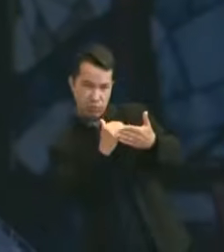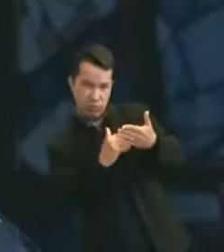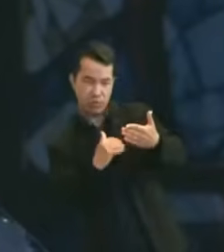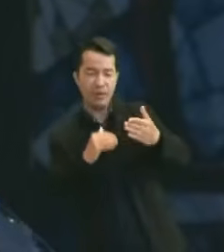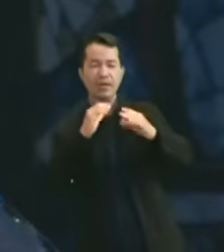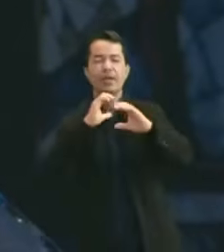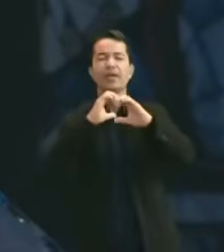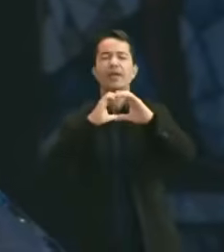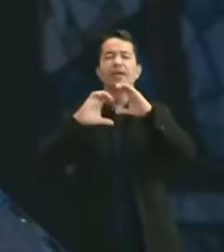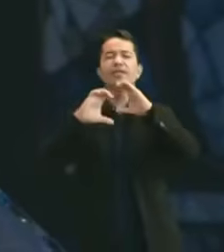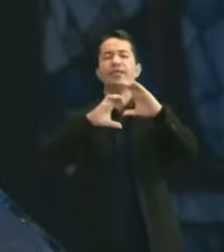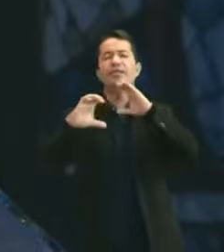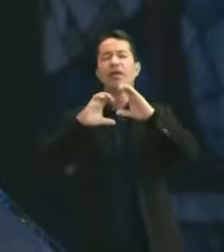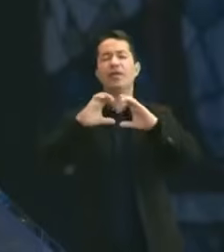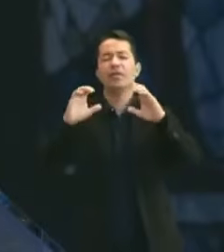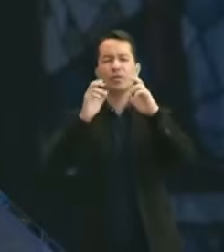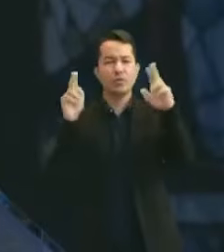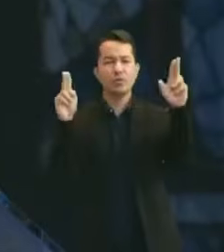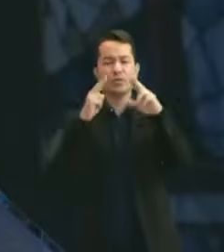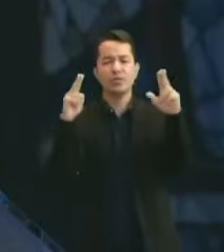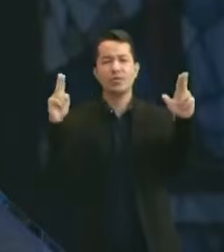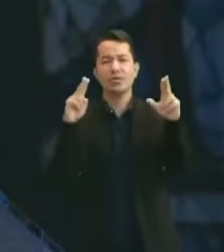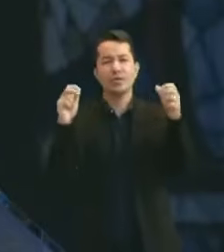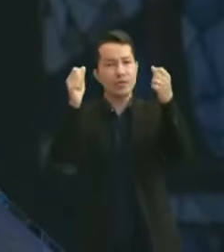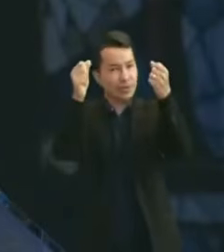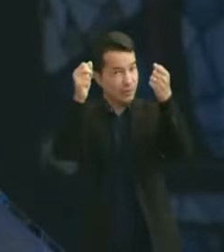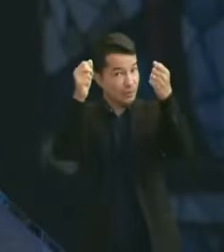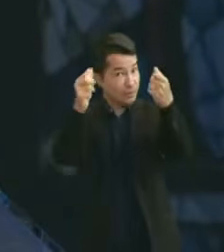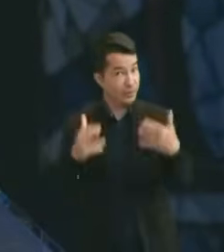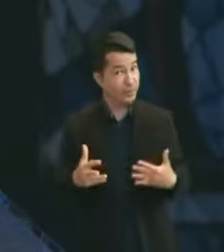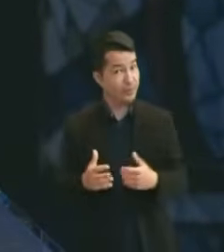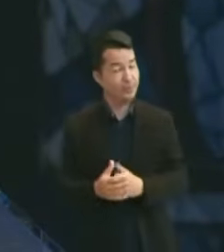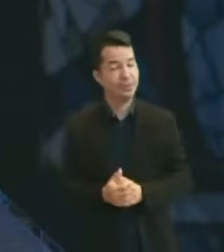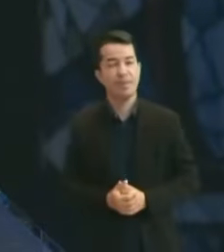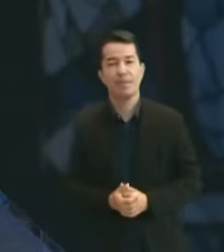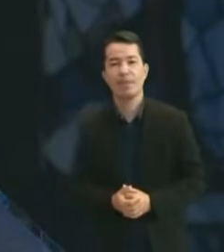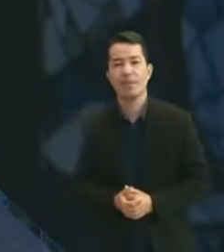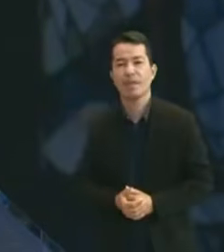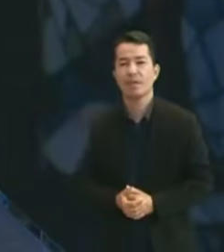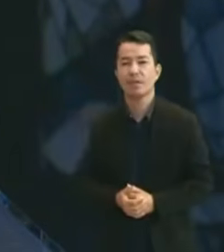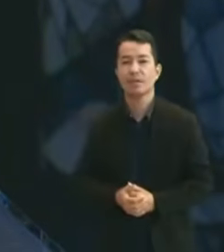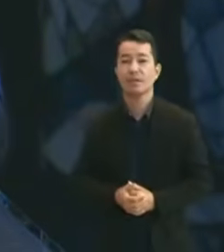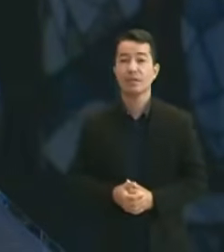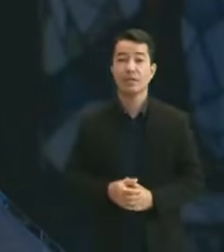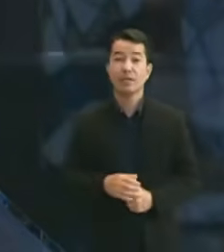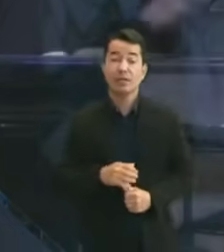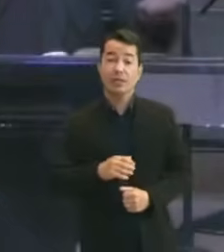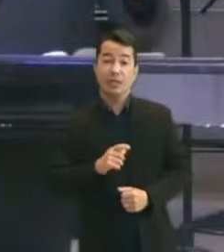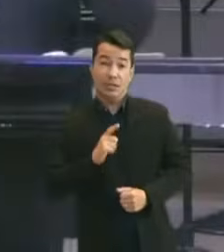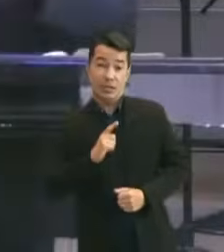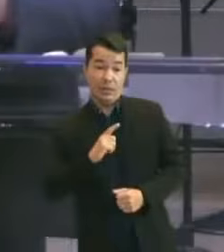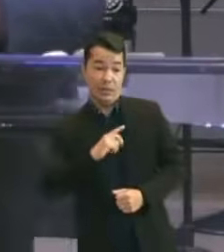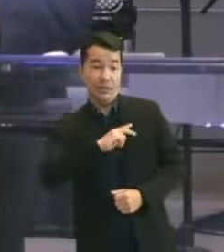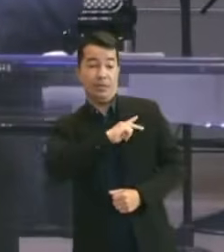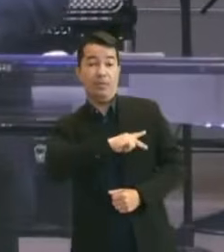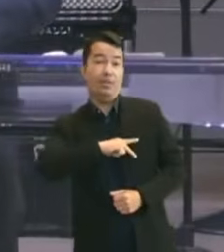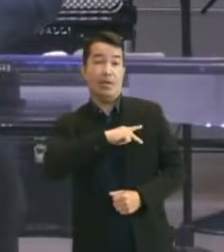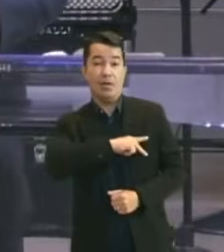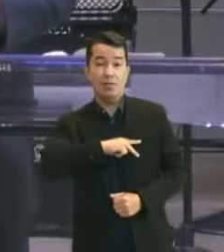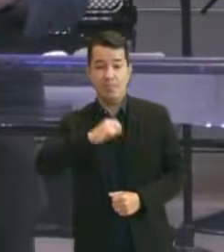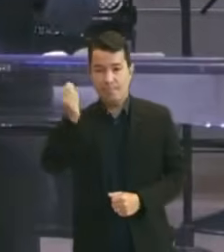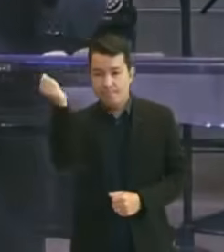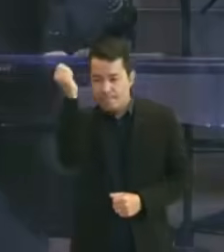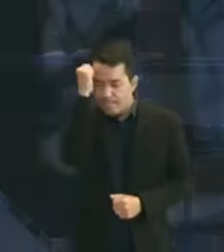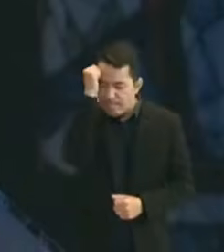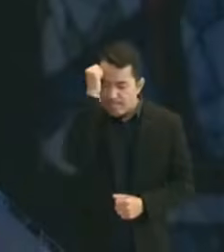que nós acabamos de cantar juntos, que diz, baseado nessa perícope: e quando Saulo converteu-se a Cristo, lhe faltou